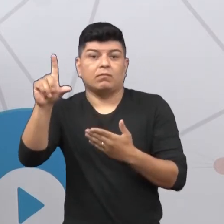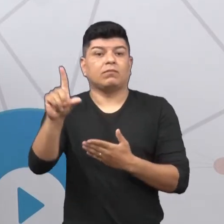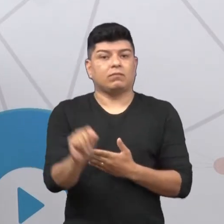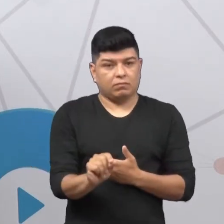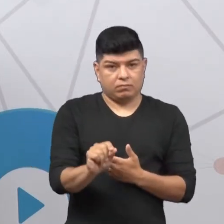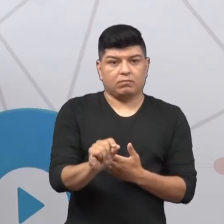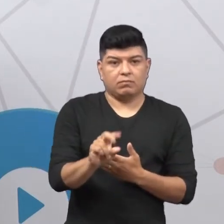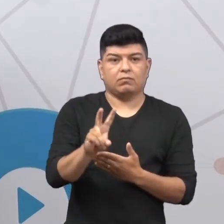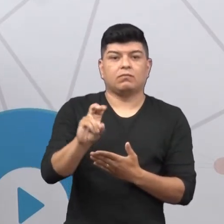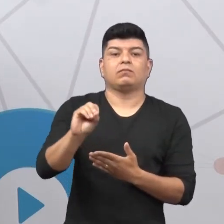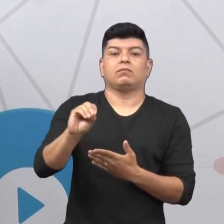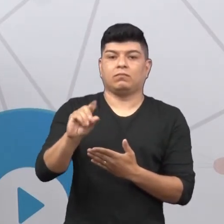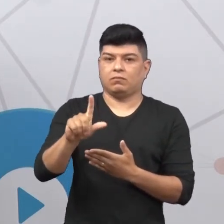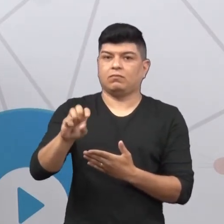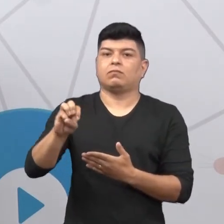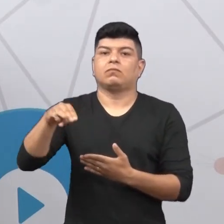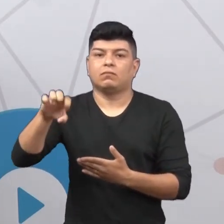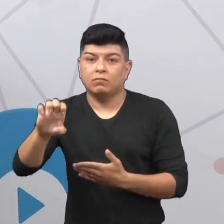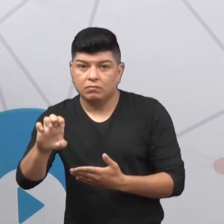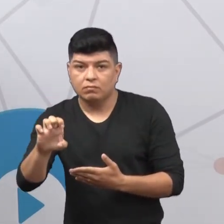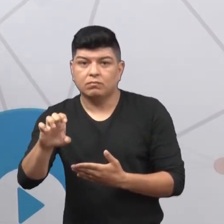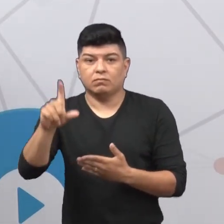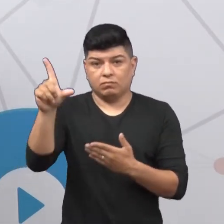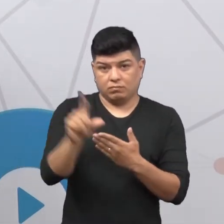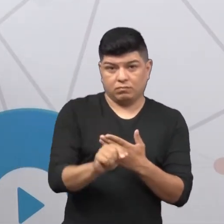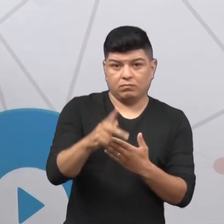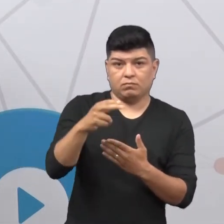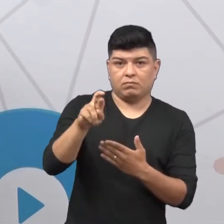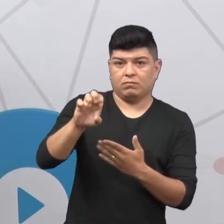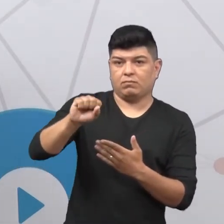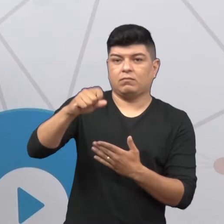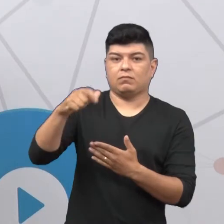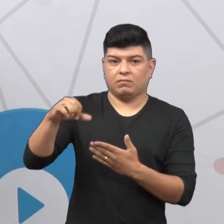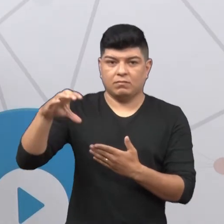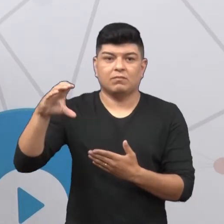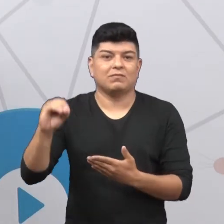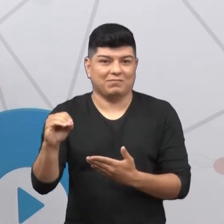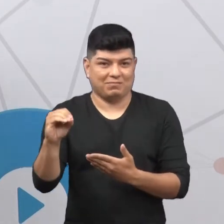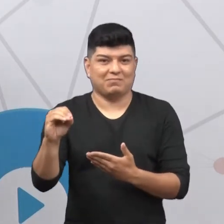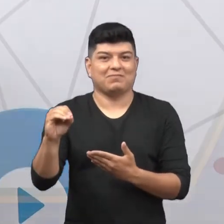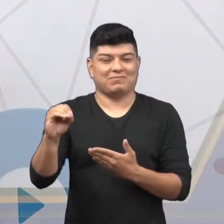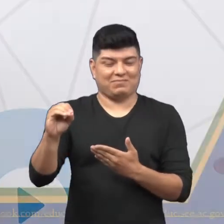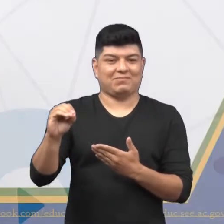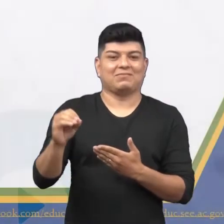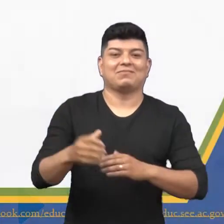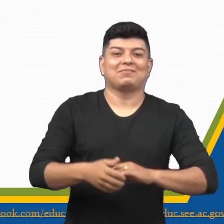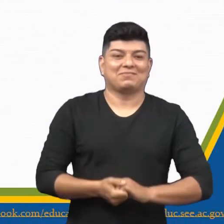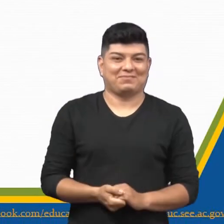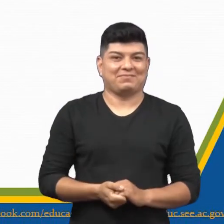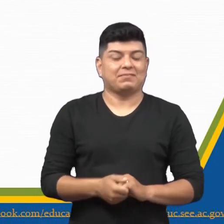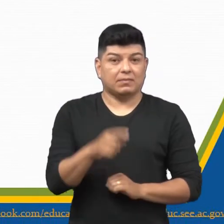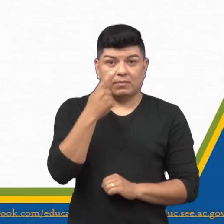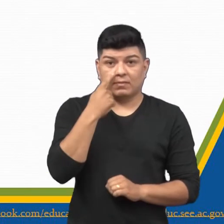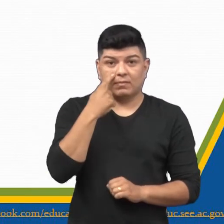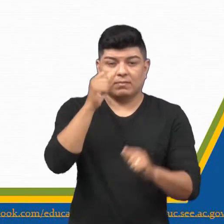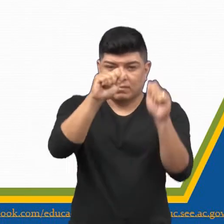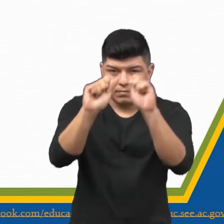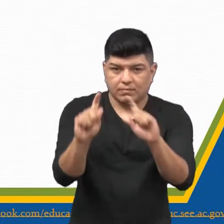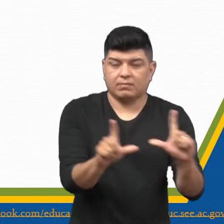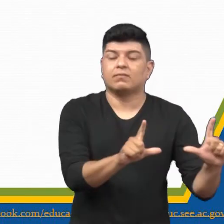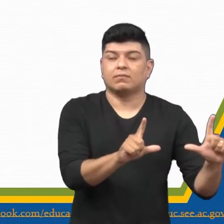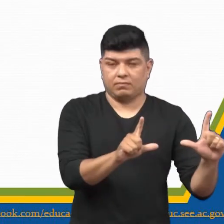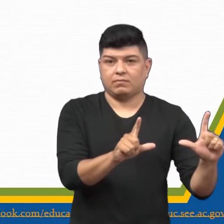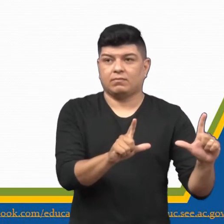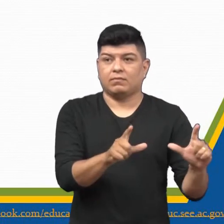volume. Aumentando-se o volume, diminui-se a pressão. Observe aí nessa representação, nesse